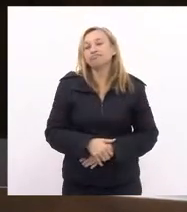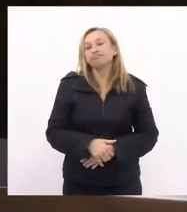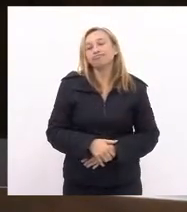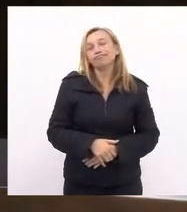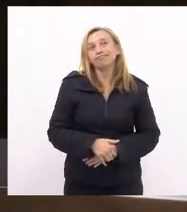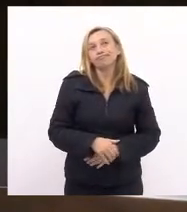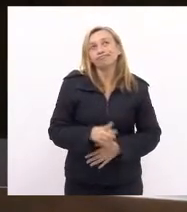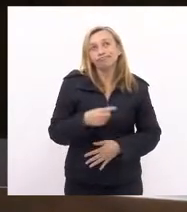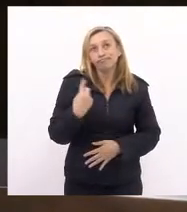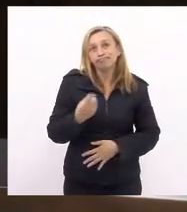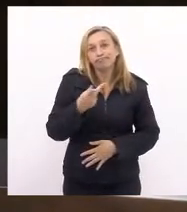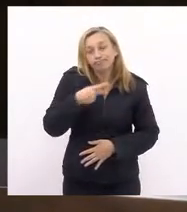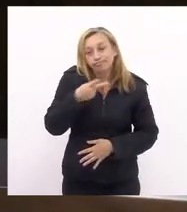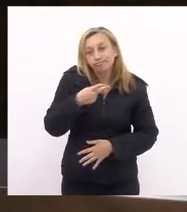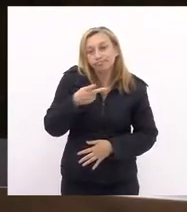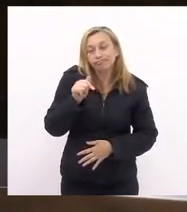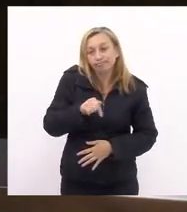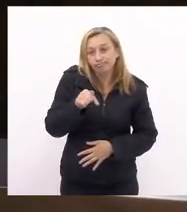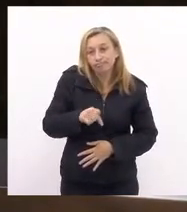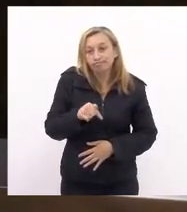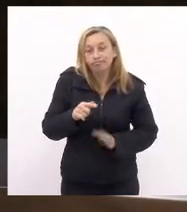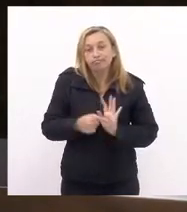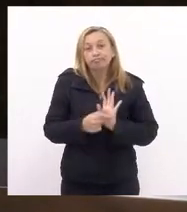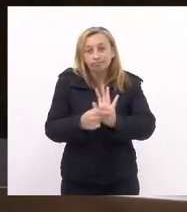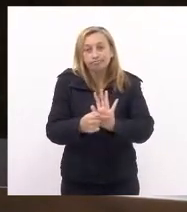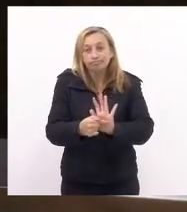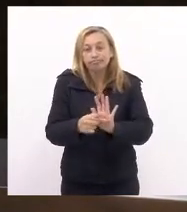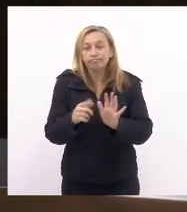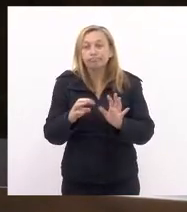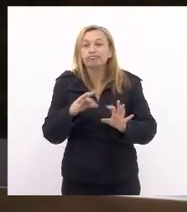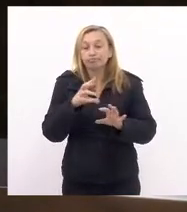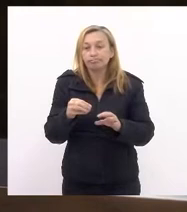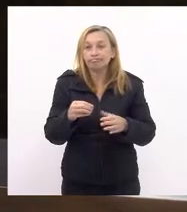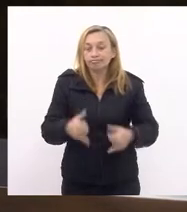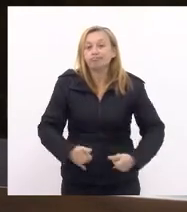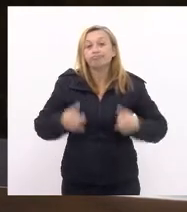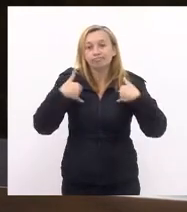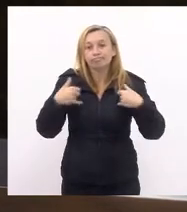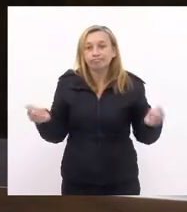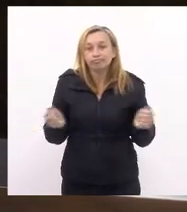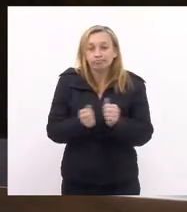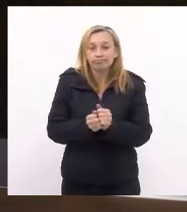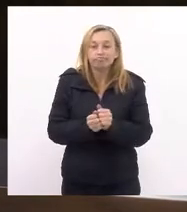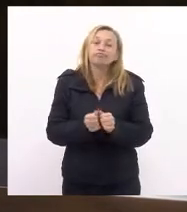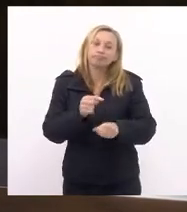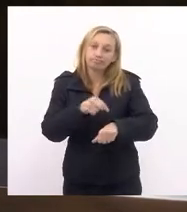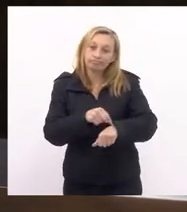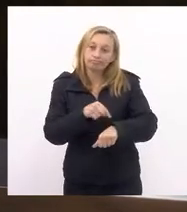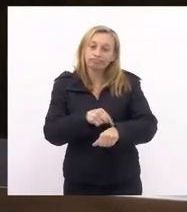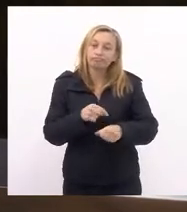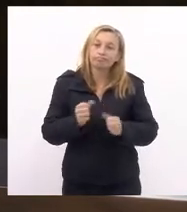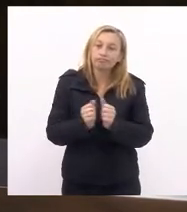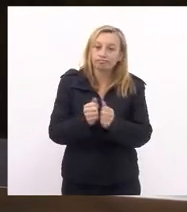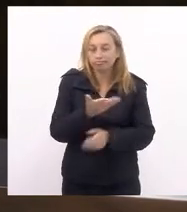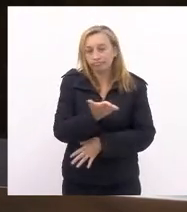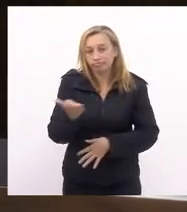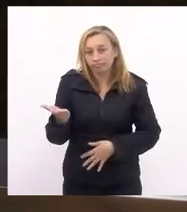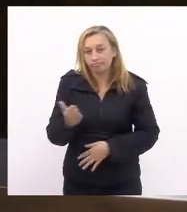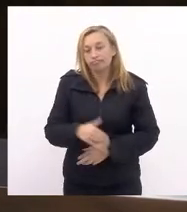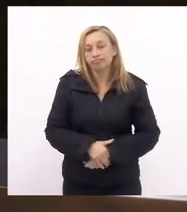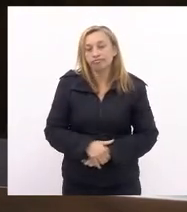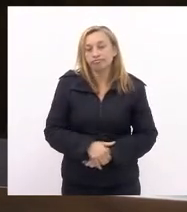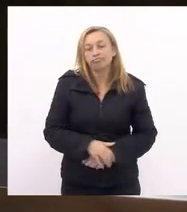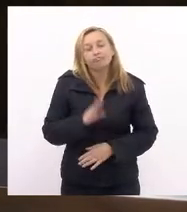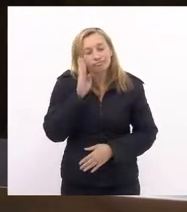a gente está aqui dando uma grande demonstração disso. Então, me honra muito estar aqui nesse momento com vocês,